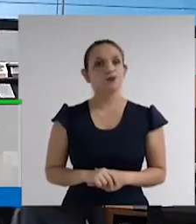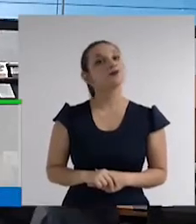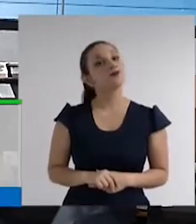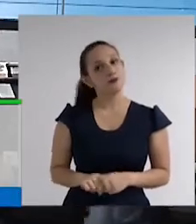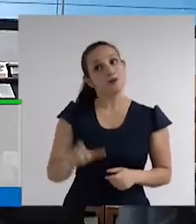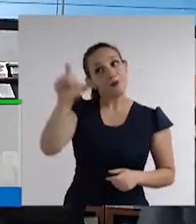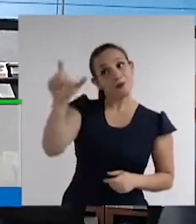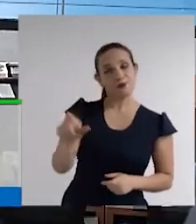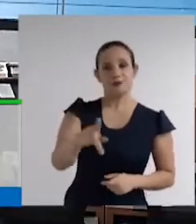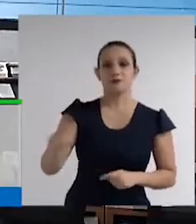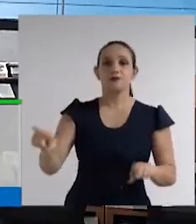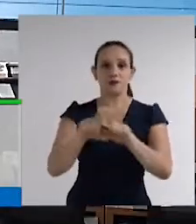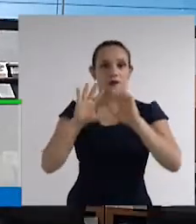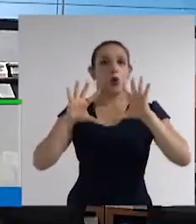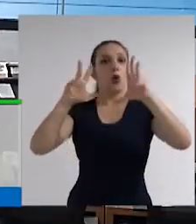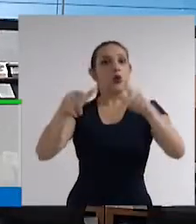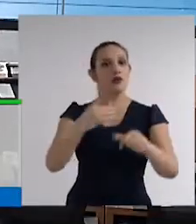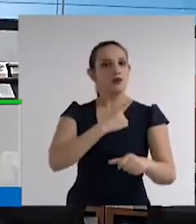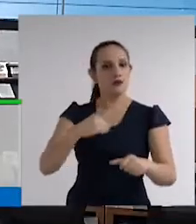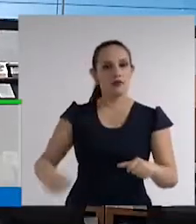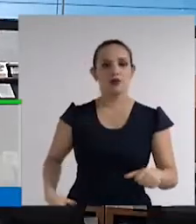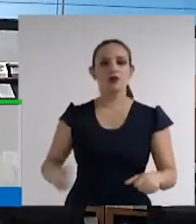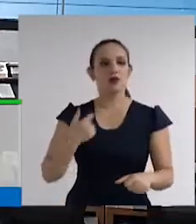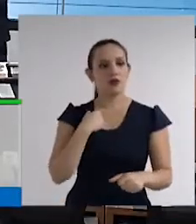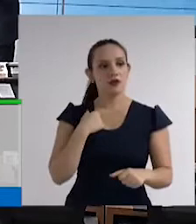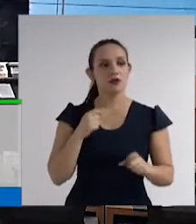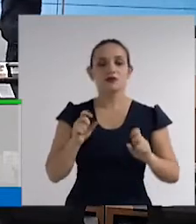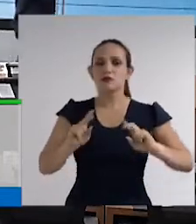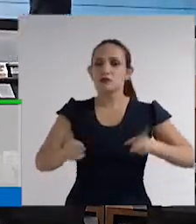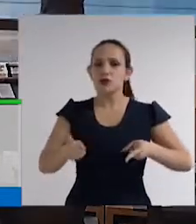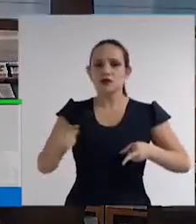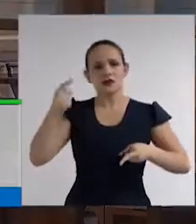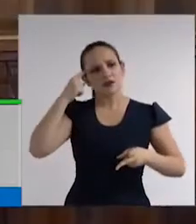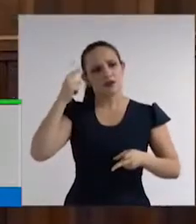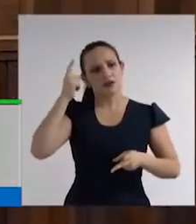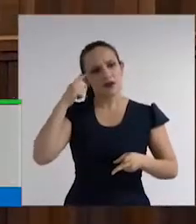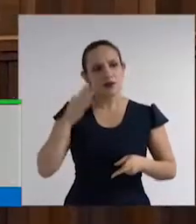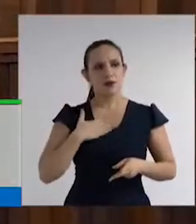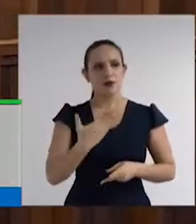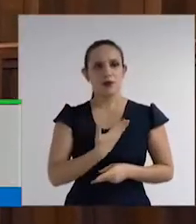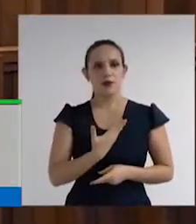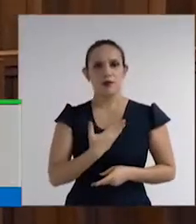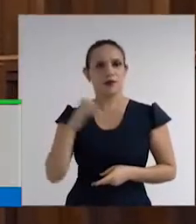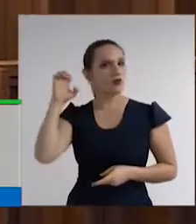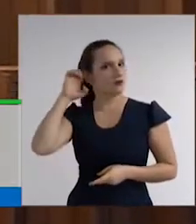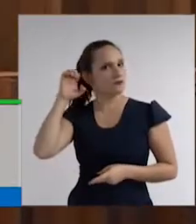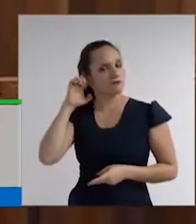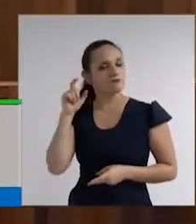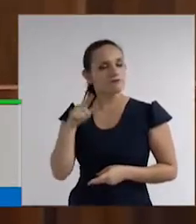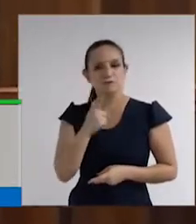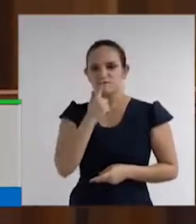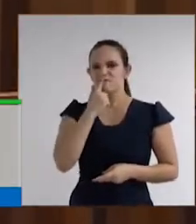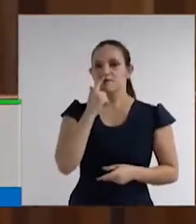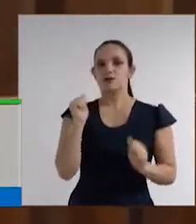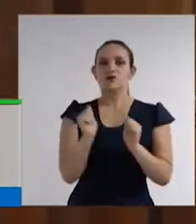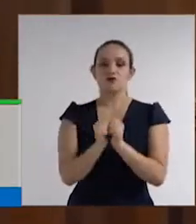Senhor presidente, senhores deputados, na mesma linha do meu amigo pessoal, deputado Eduardo Rocha,